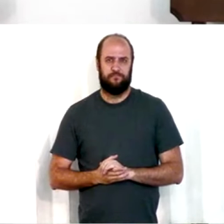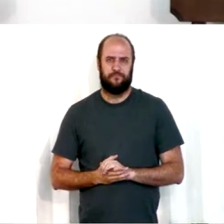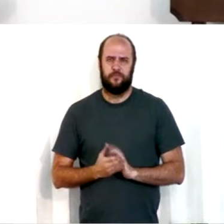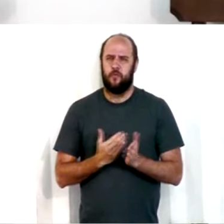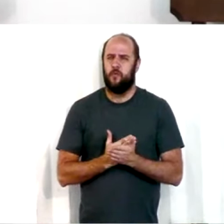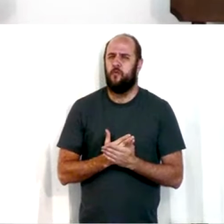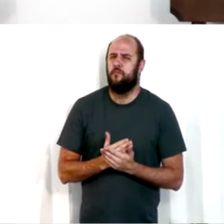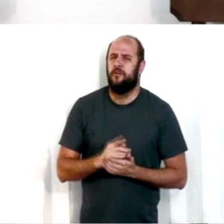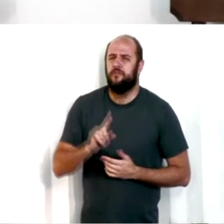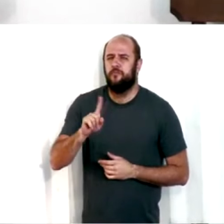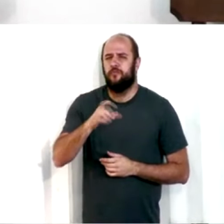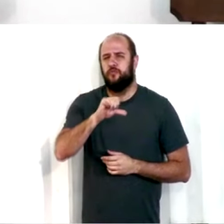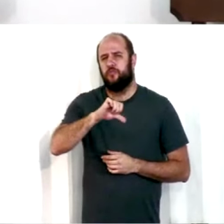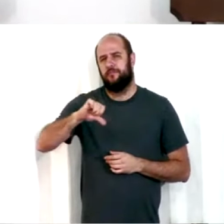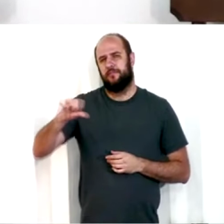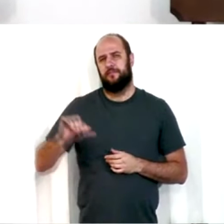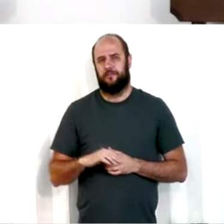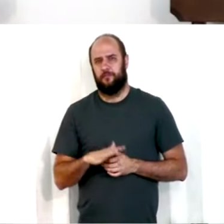dos anos 1900.